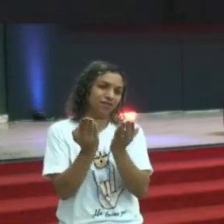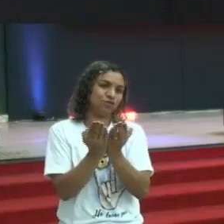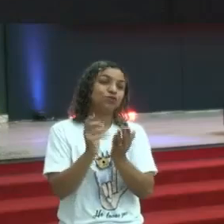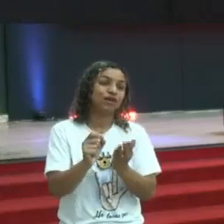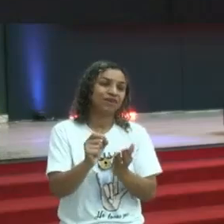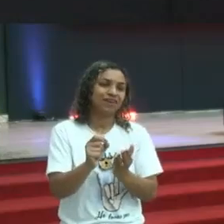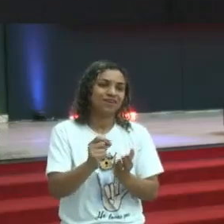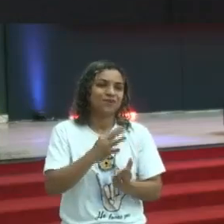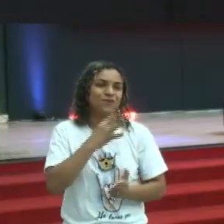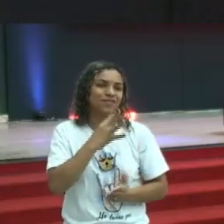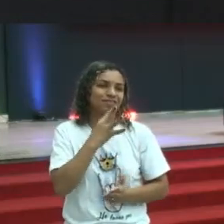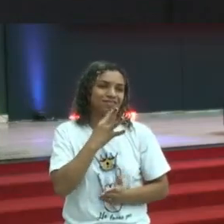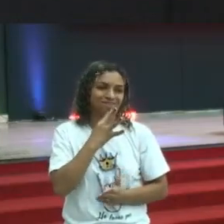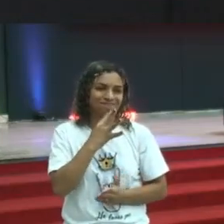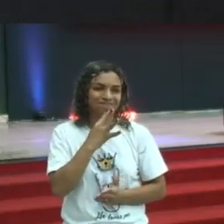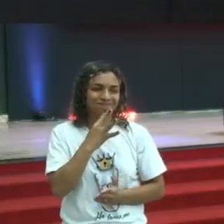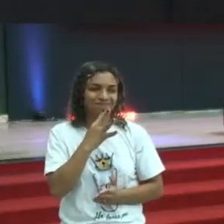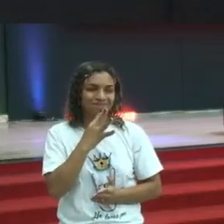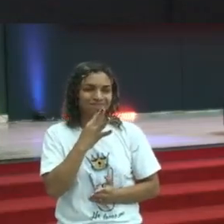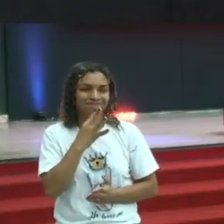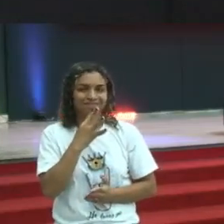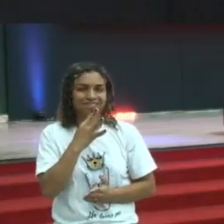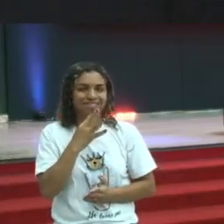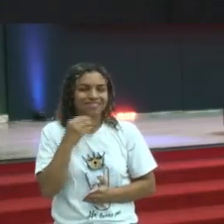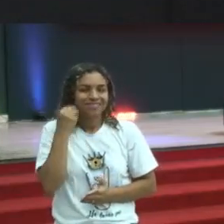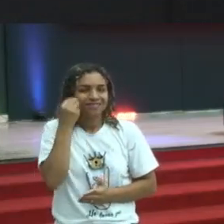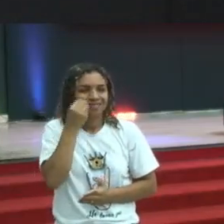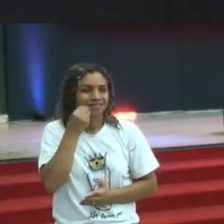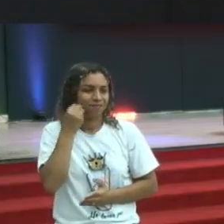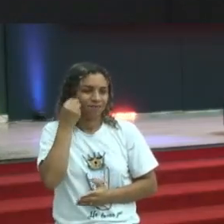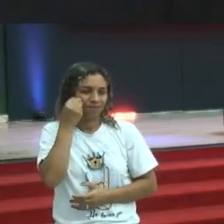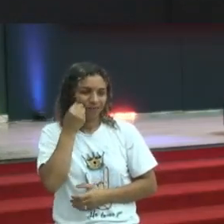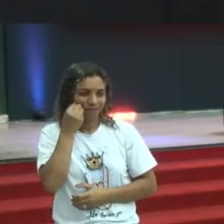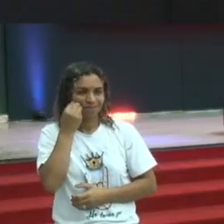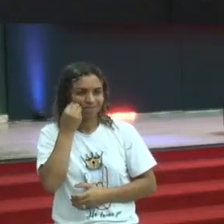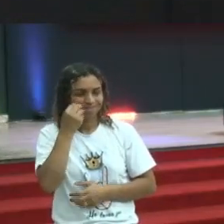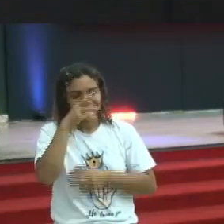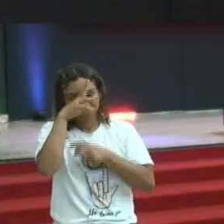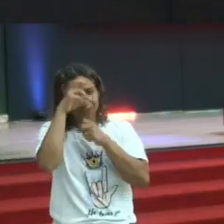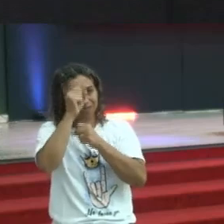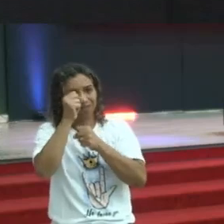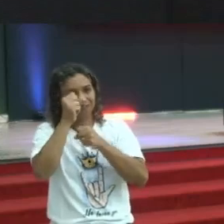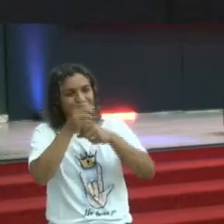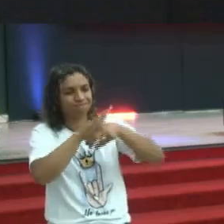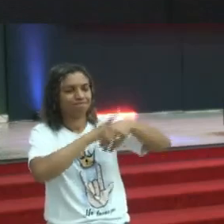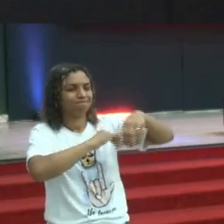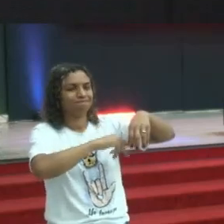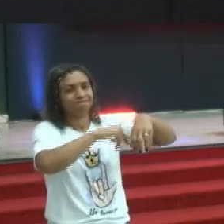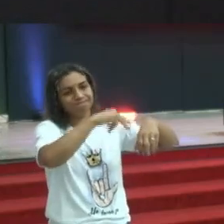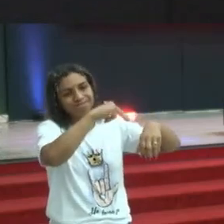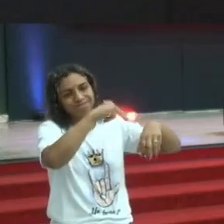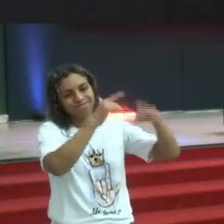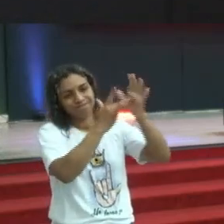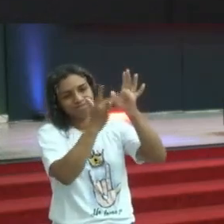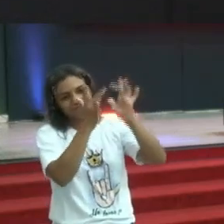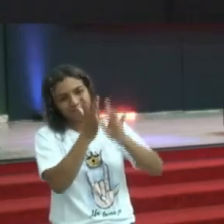que conhecer e experimentar o poder da ressurreição.